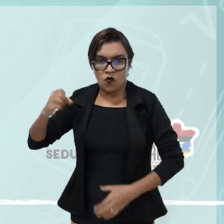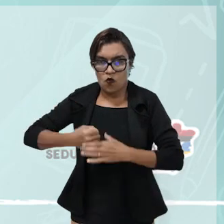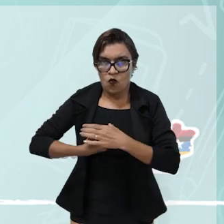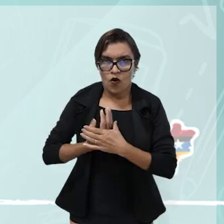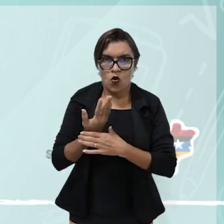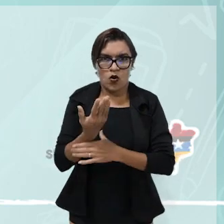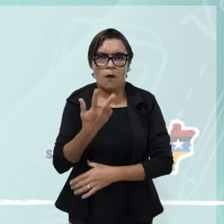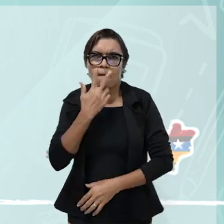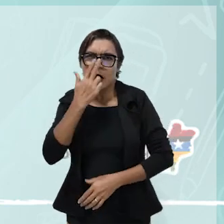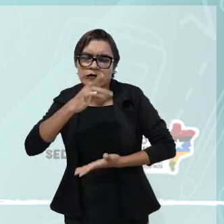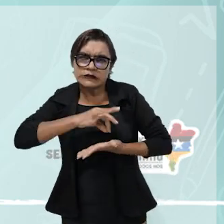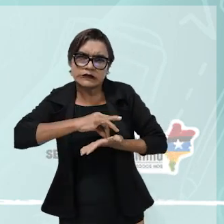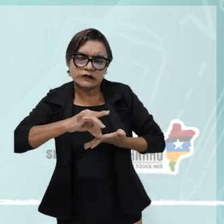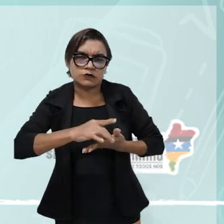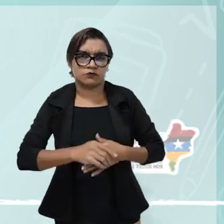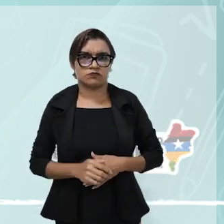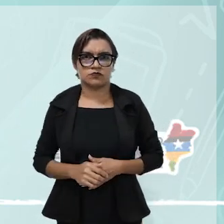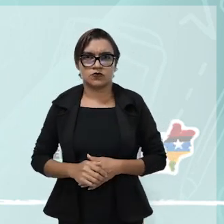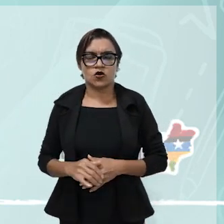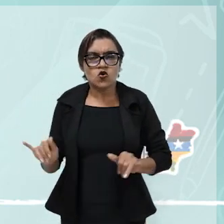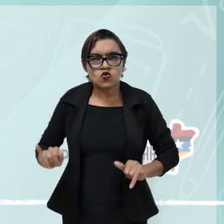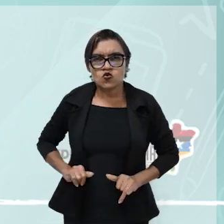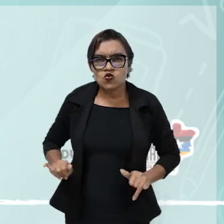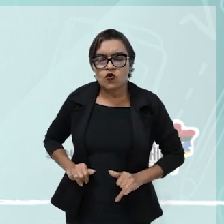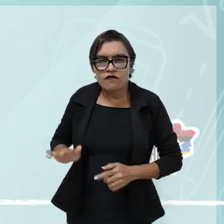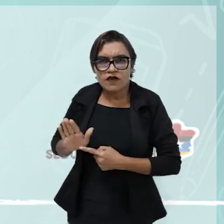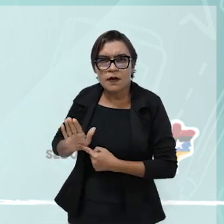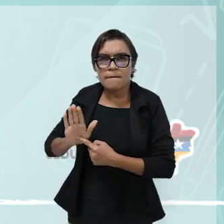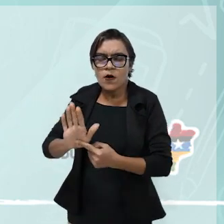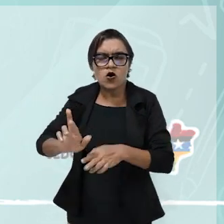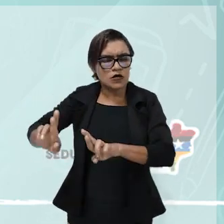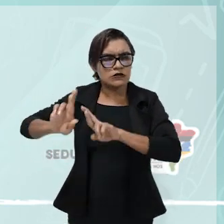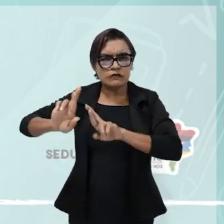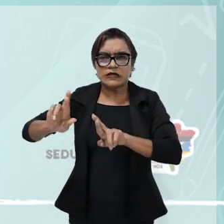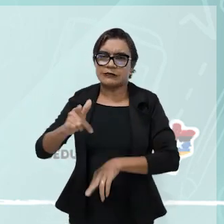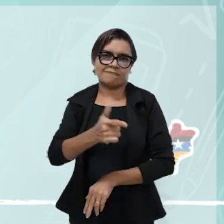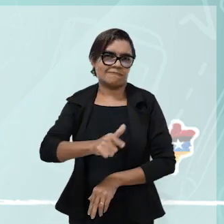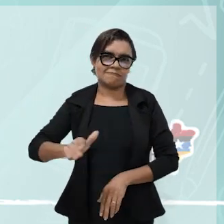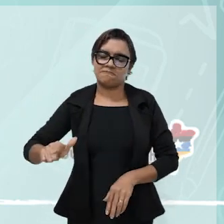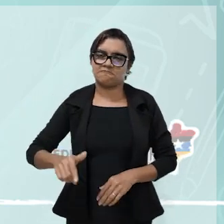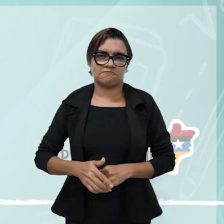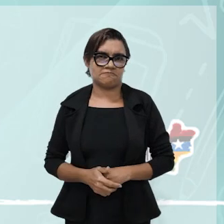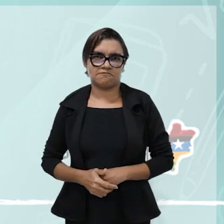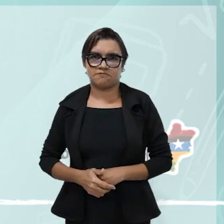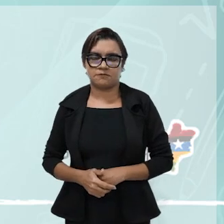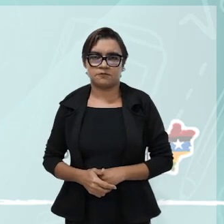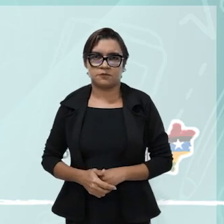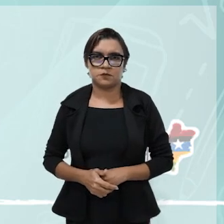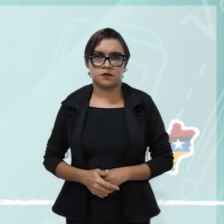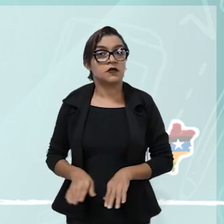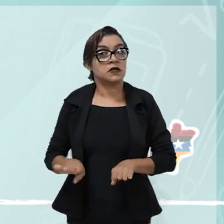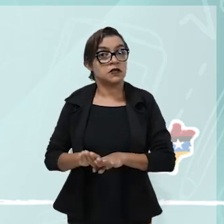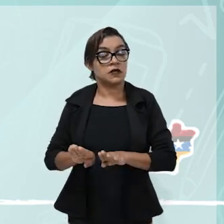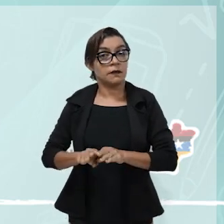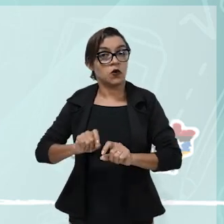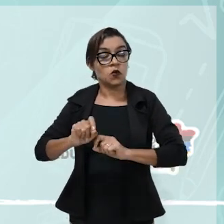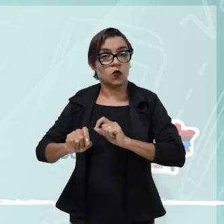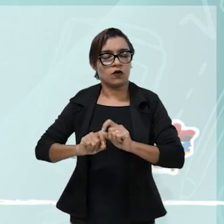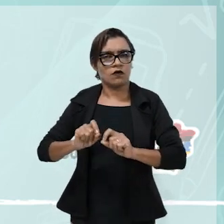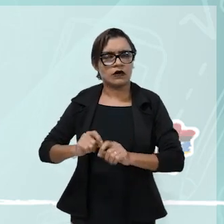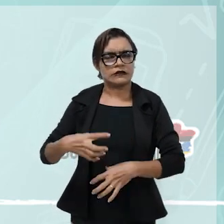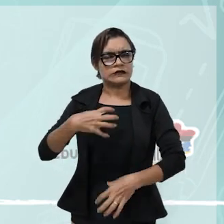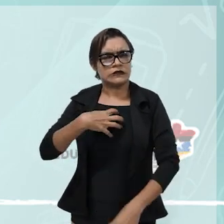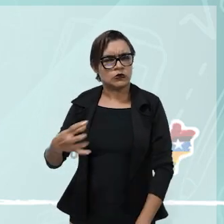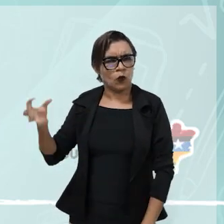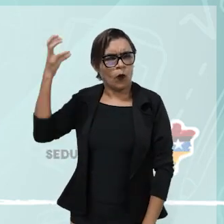inimigo. Seu sofrer demonstra que já não tem mais esperança em sua vida. E que, por ser ocupado por tudo